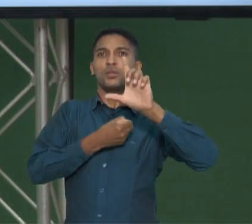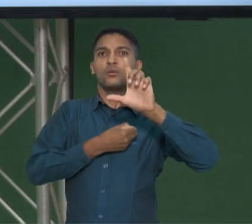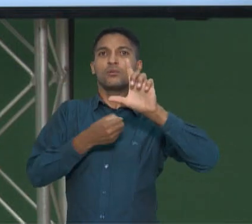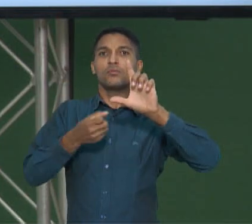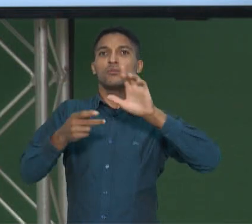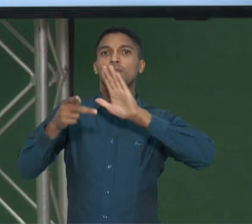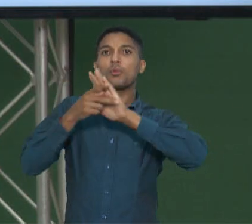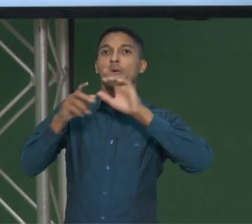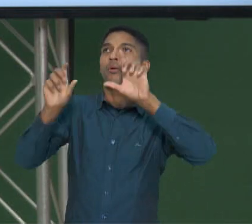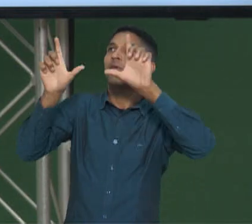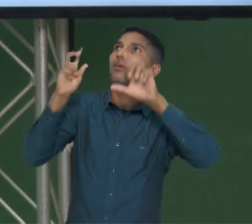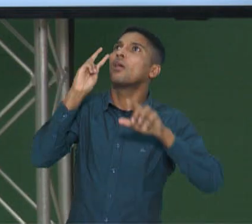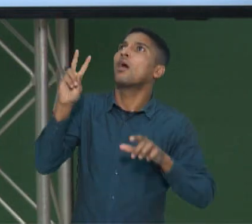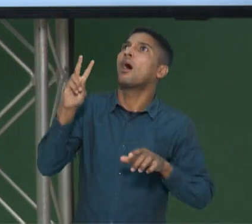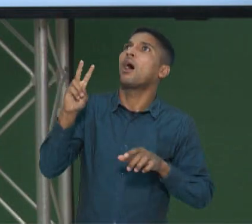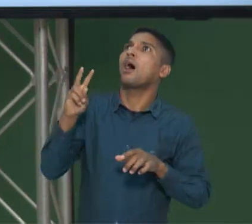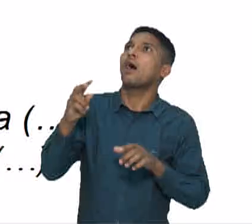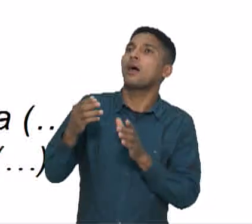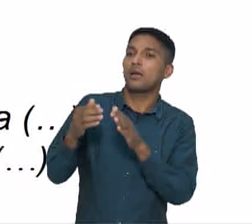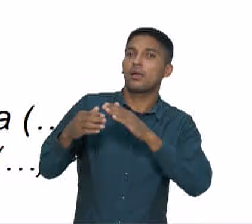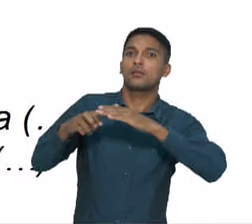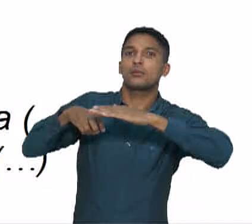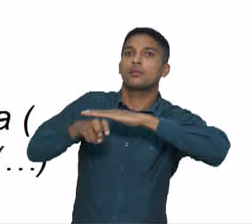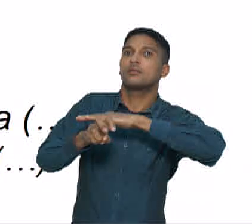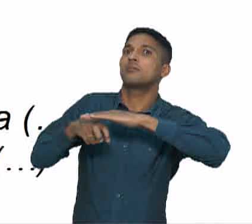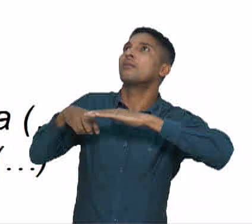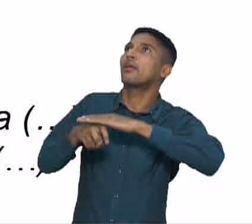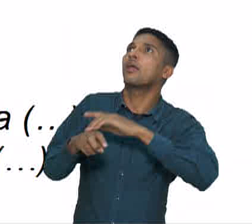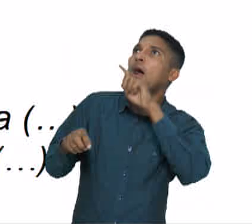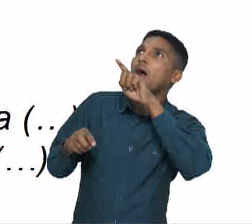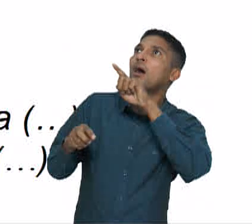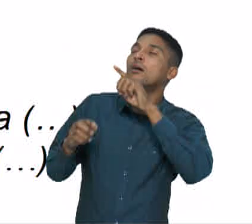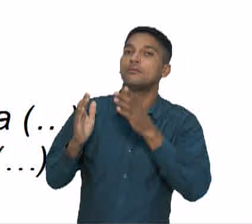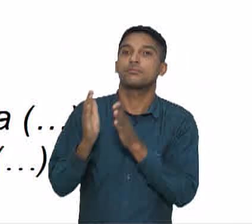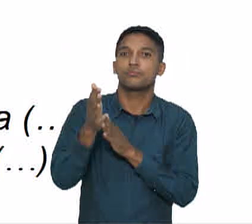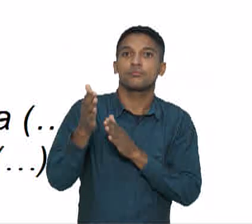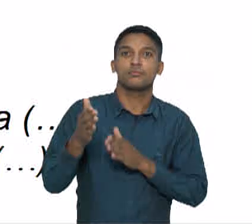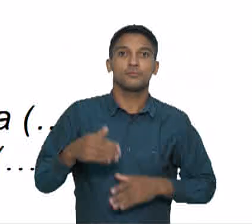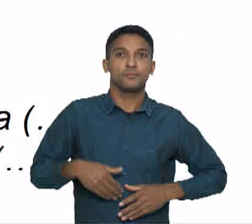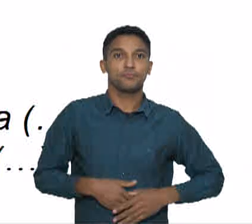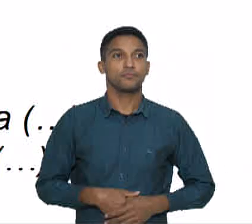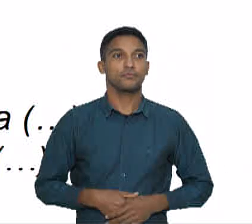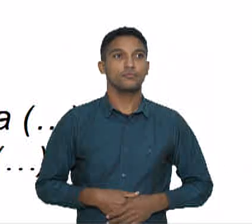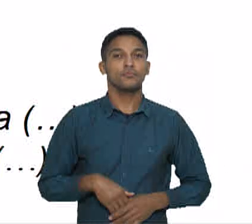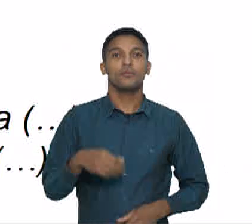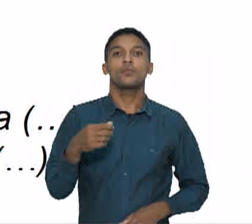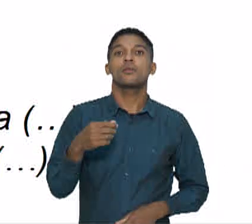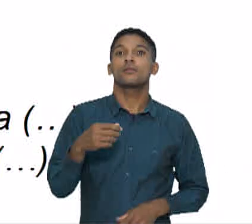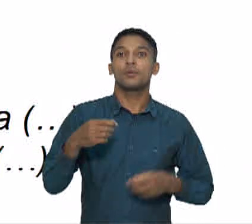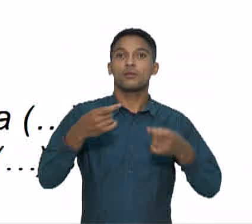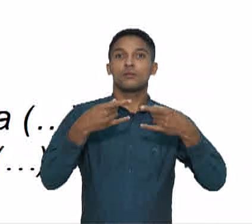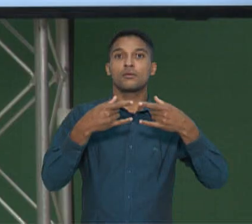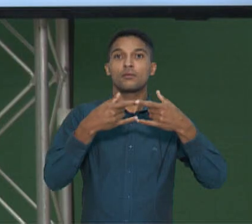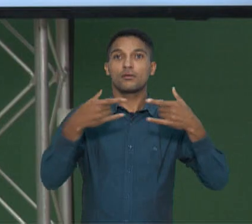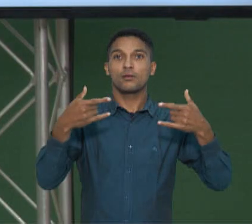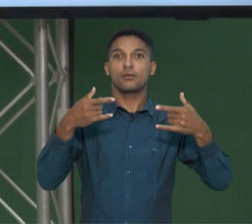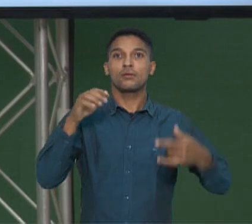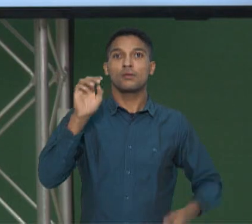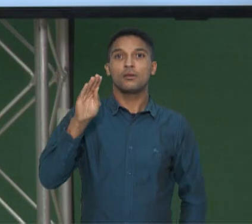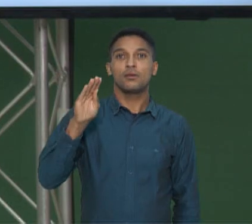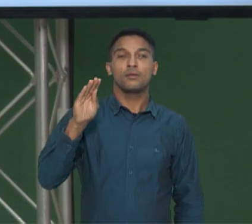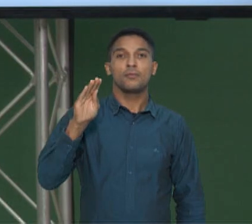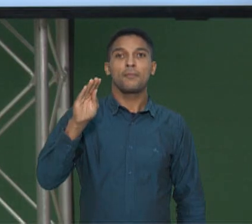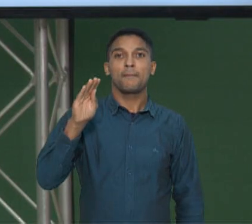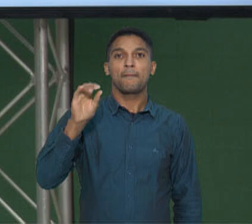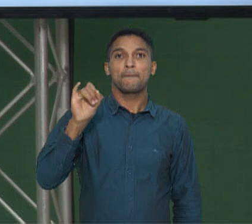o número, né, da plataforma. Quanto cuesta el billete para, né?